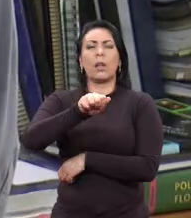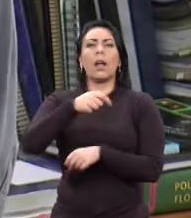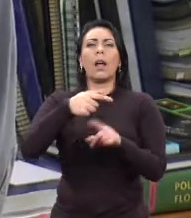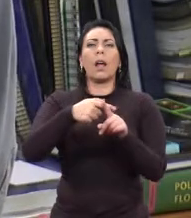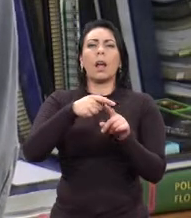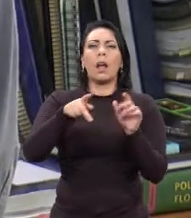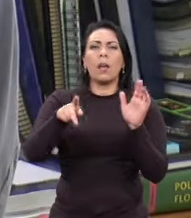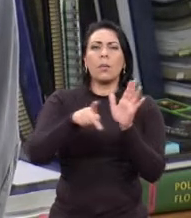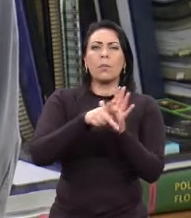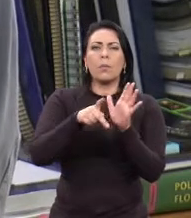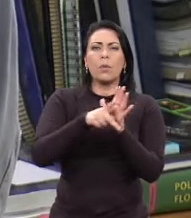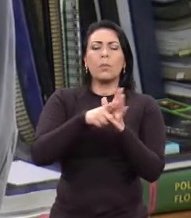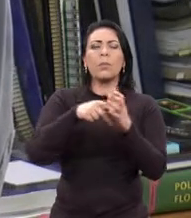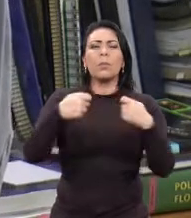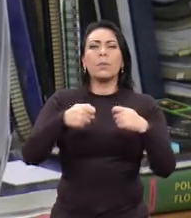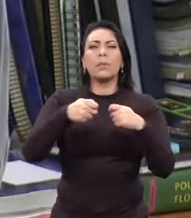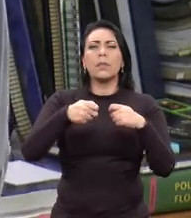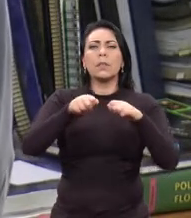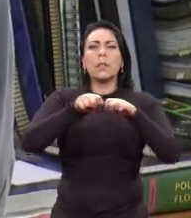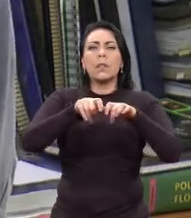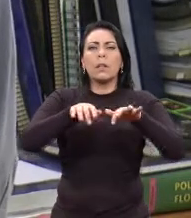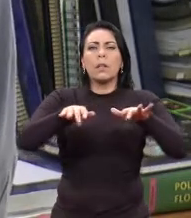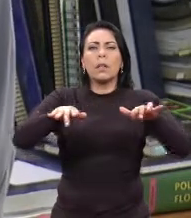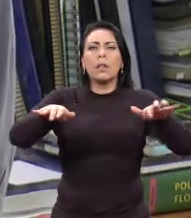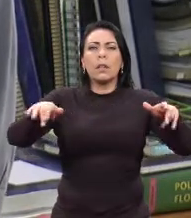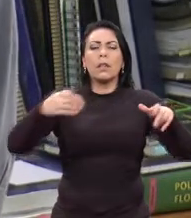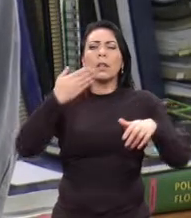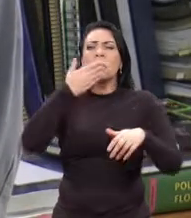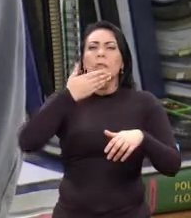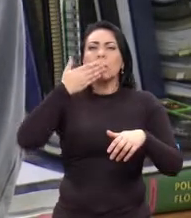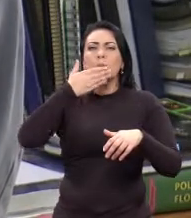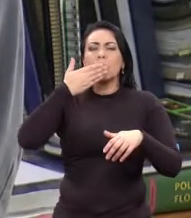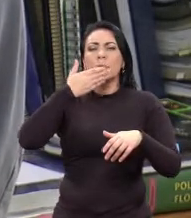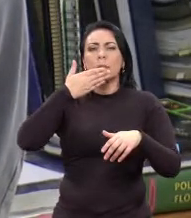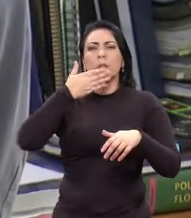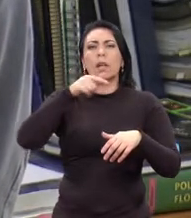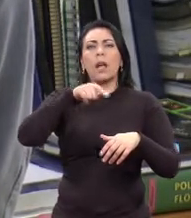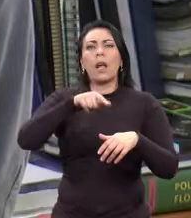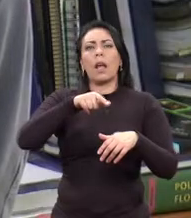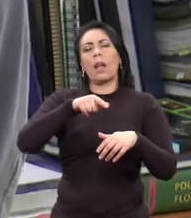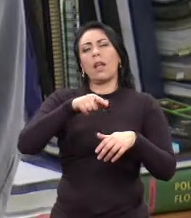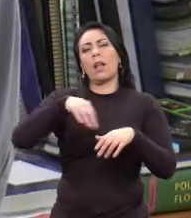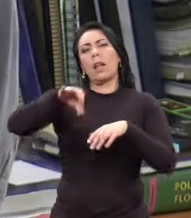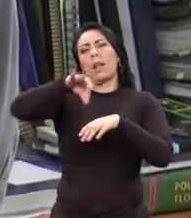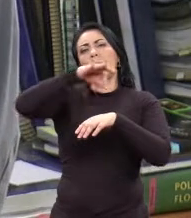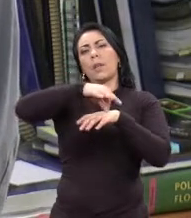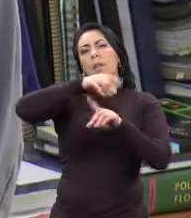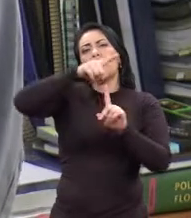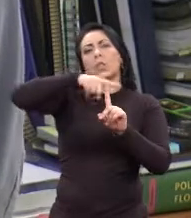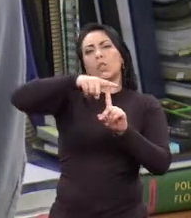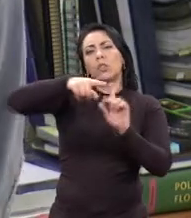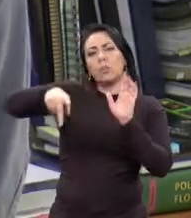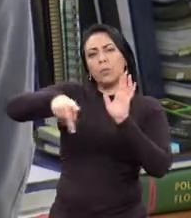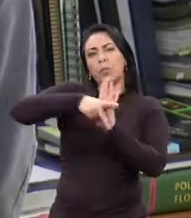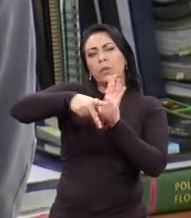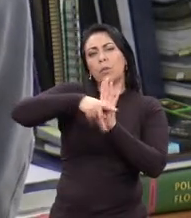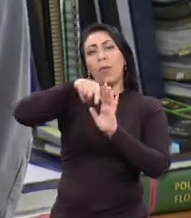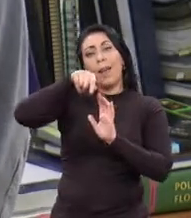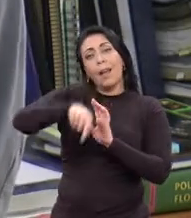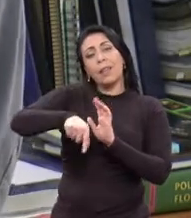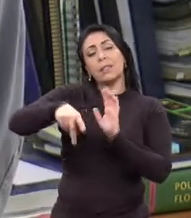extensivas carecem do principal polinizador, que é a abelha do gênero